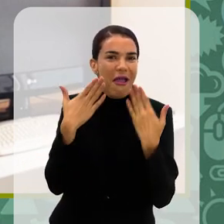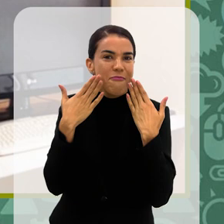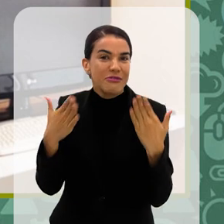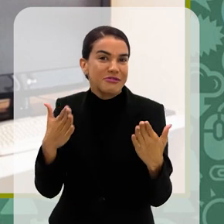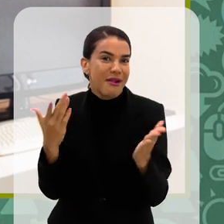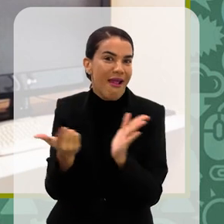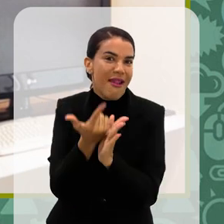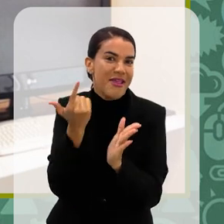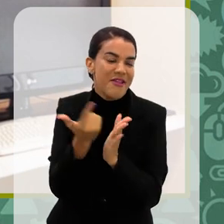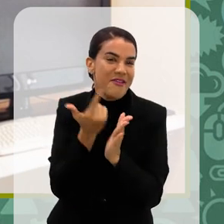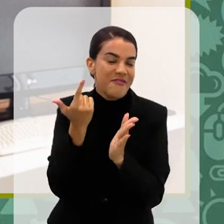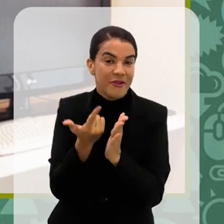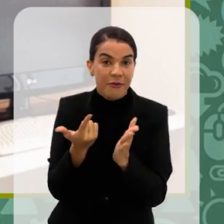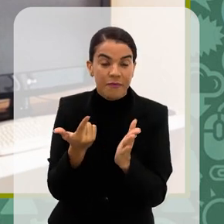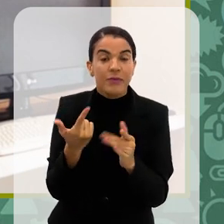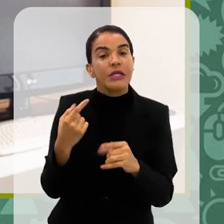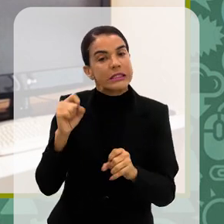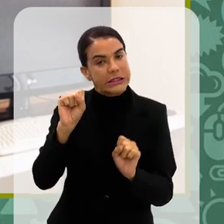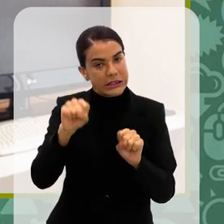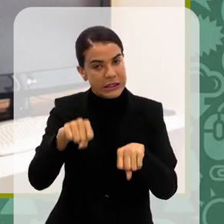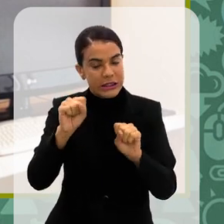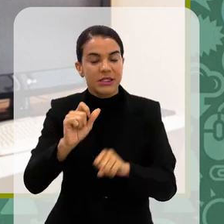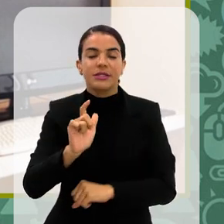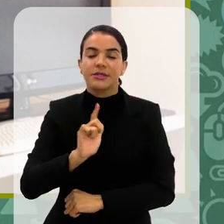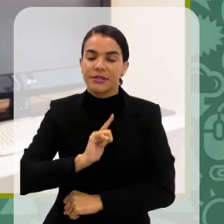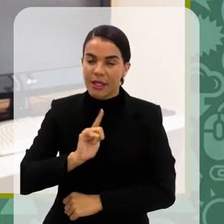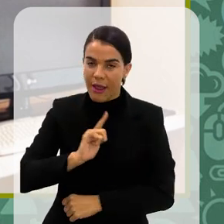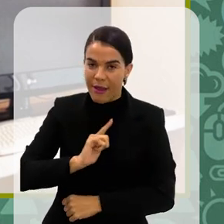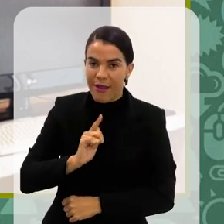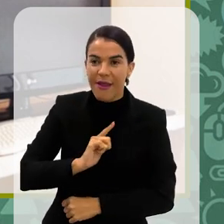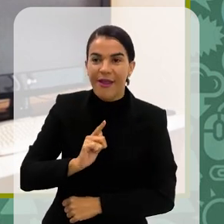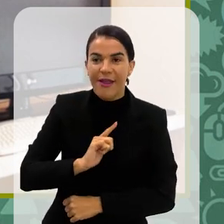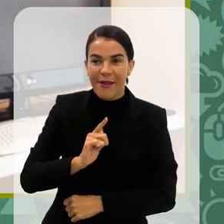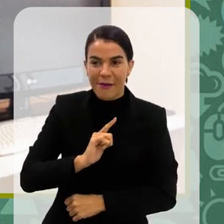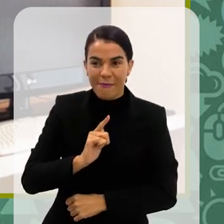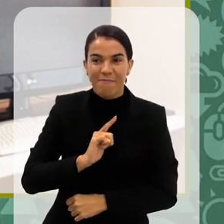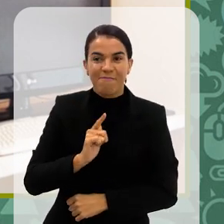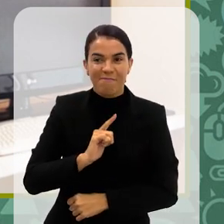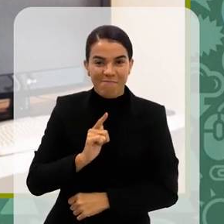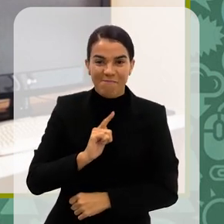o que interfere aí? Então sim, gente, existe, né?